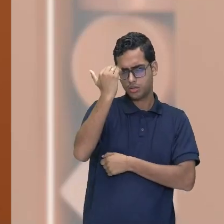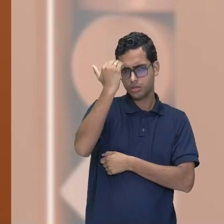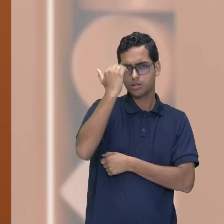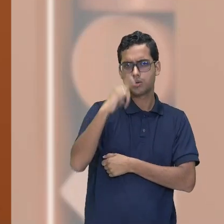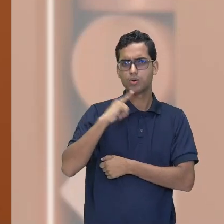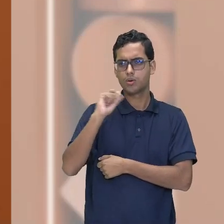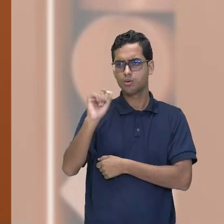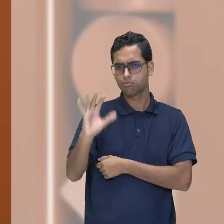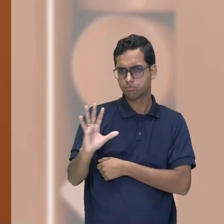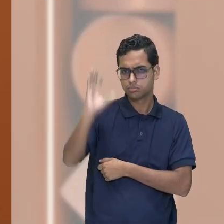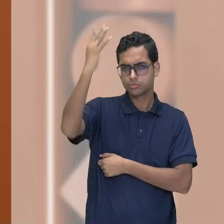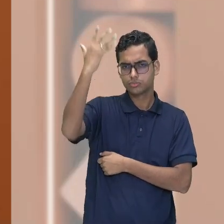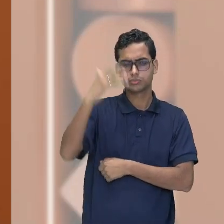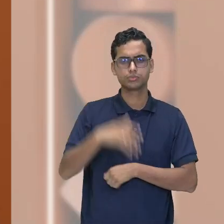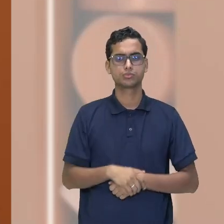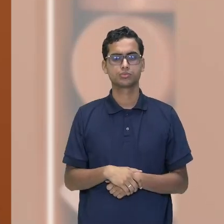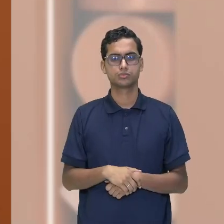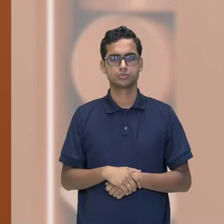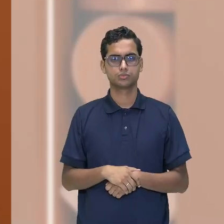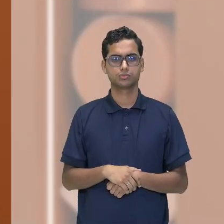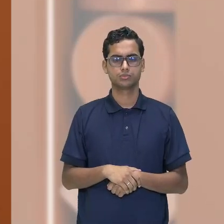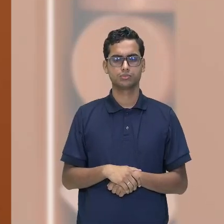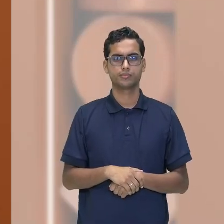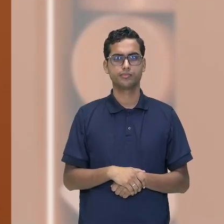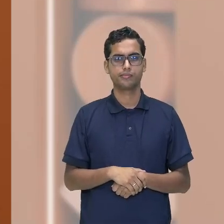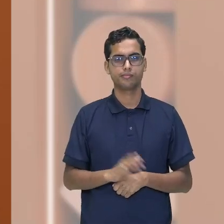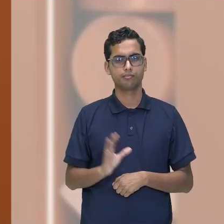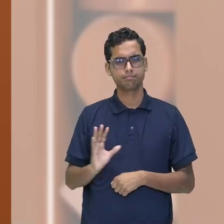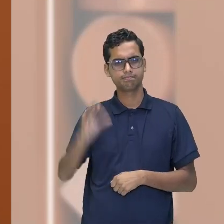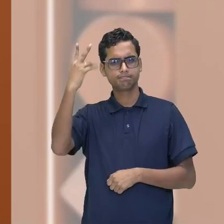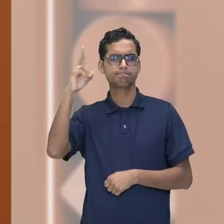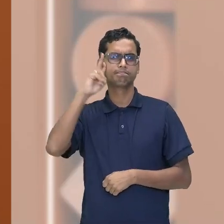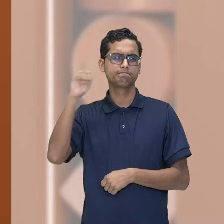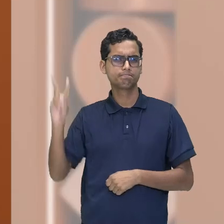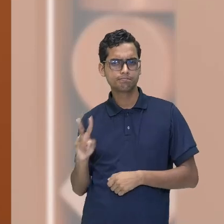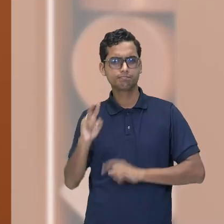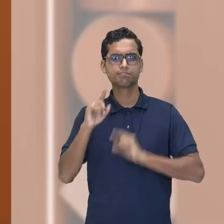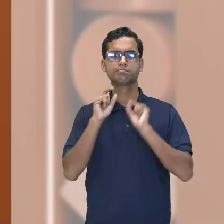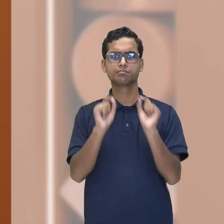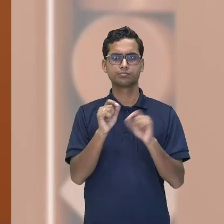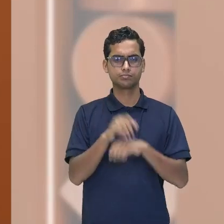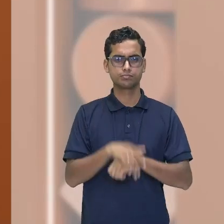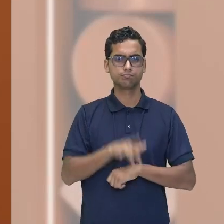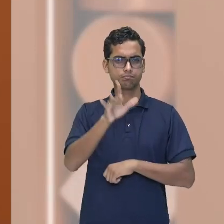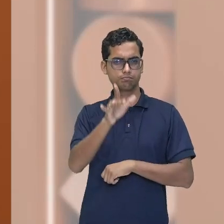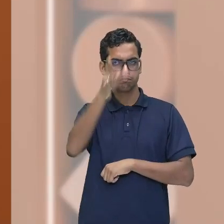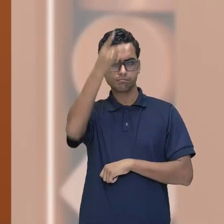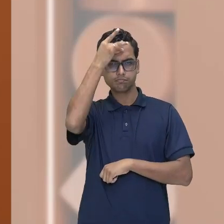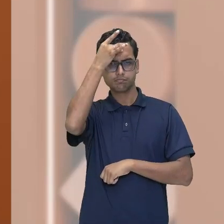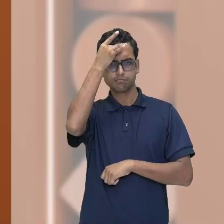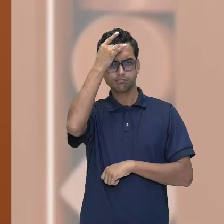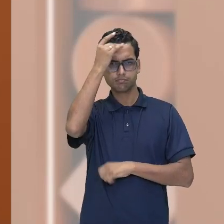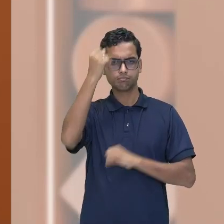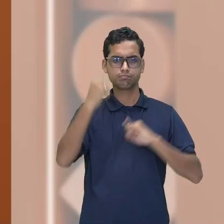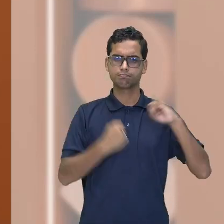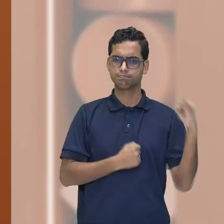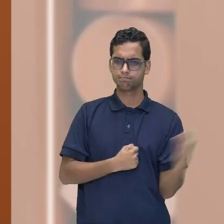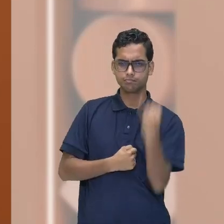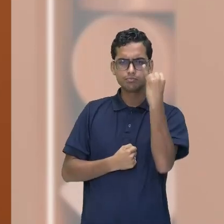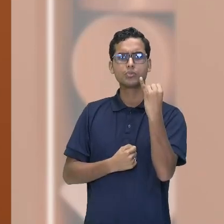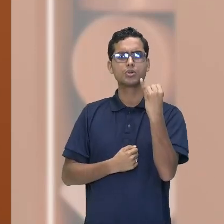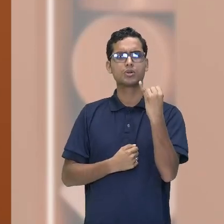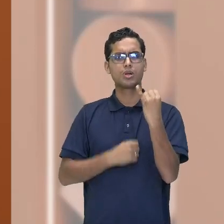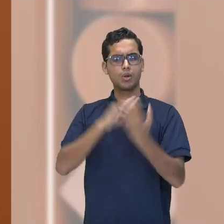isso aconteceu, mas são fatores históricos, são fatos históricos que só vão ter um grau de importância